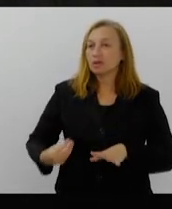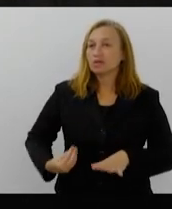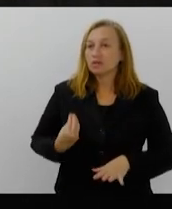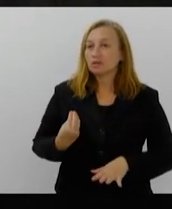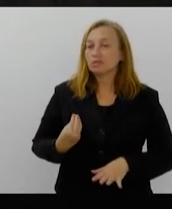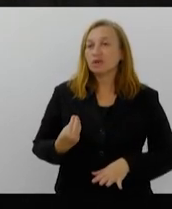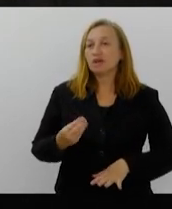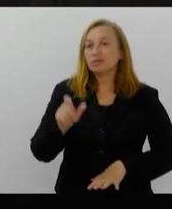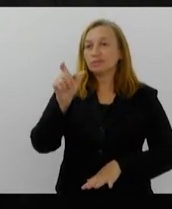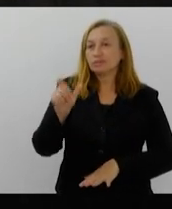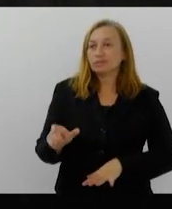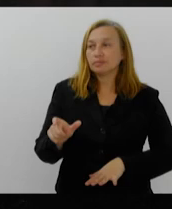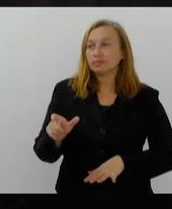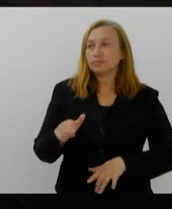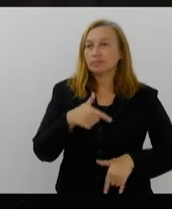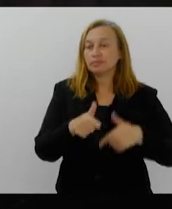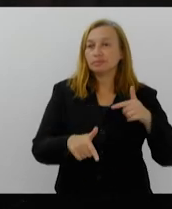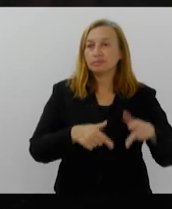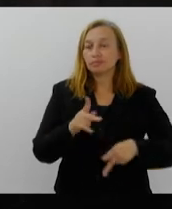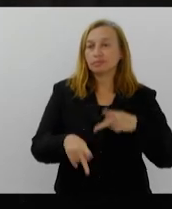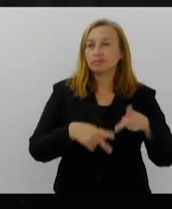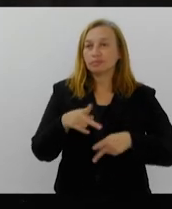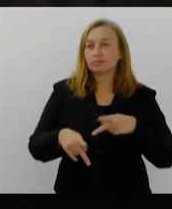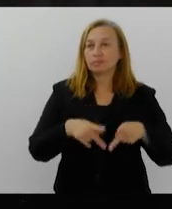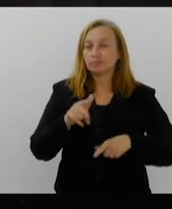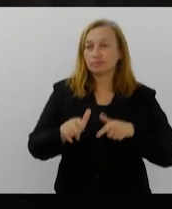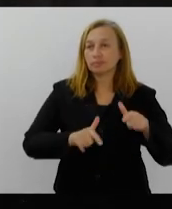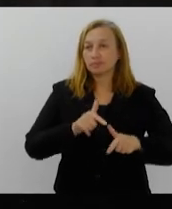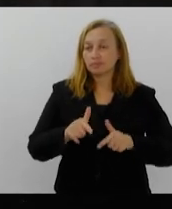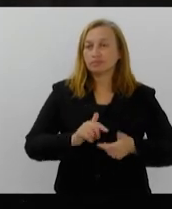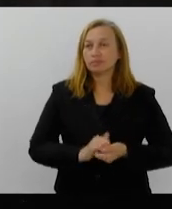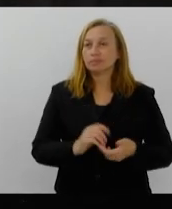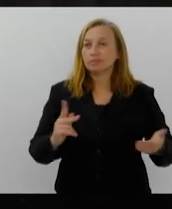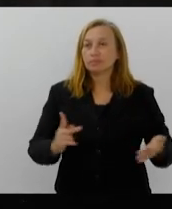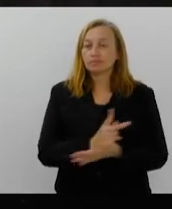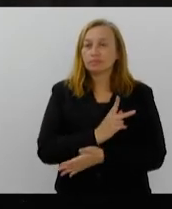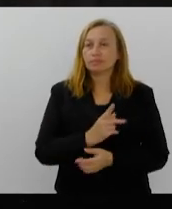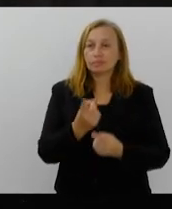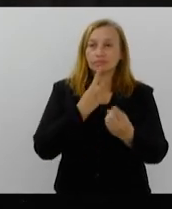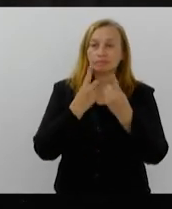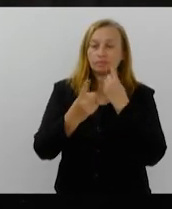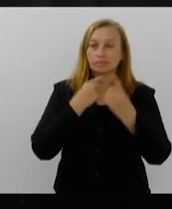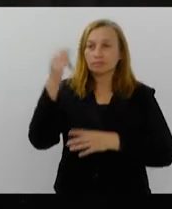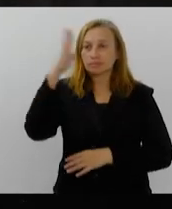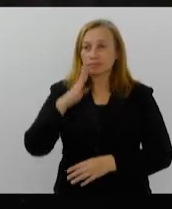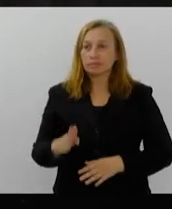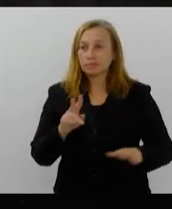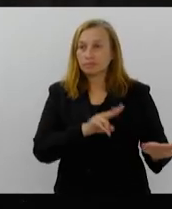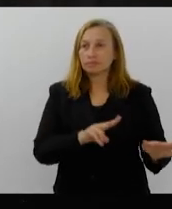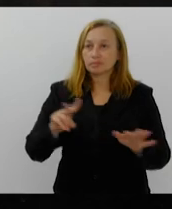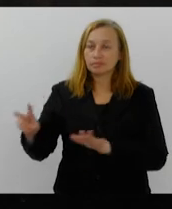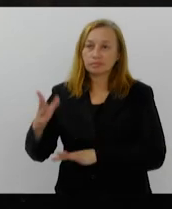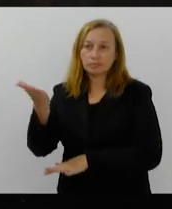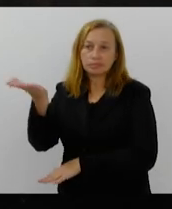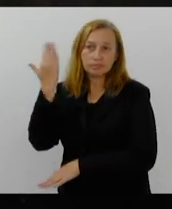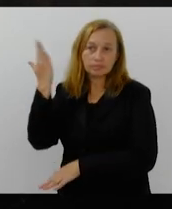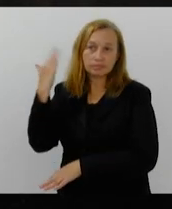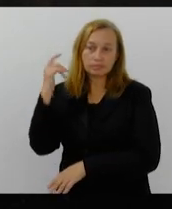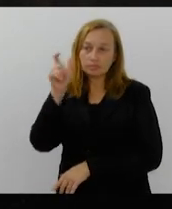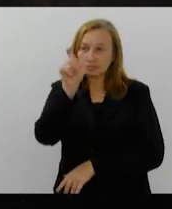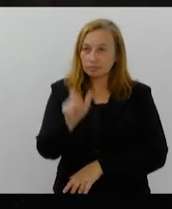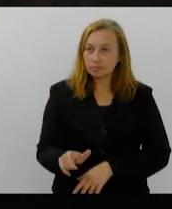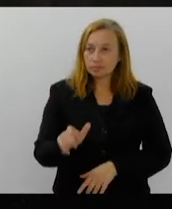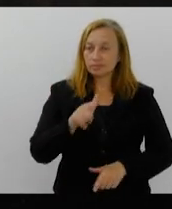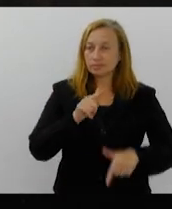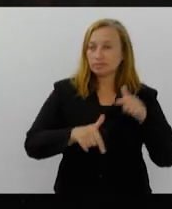em grandes vias, como a Avenida Brasil, episódio que ocorreu na semana passada no nosso estado, onde trabalhadores, no